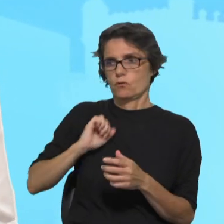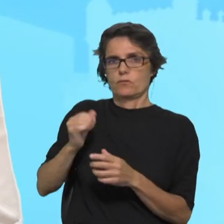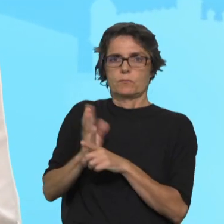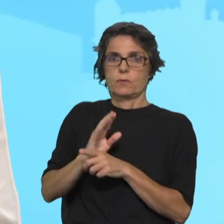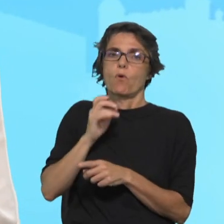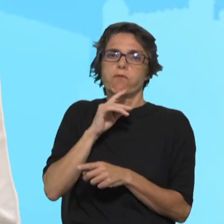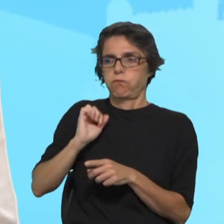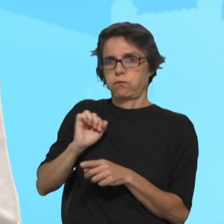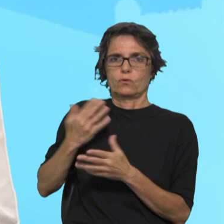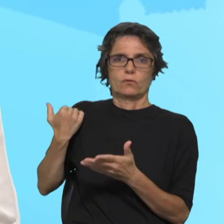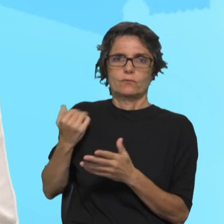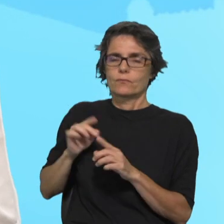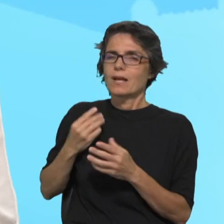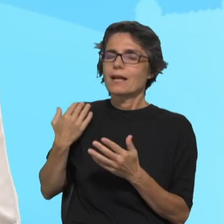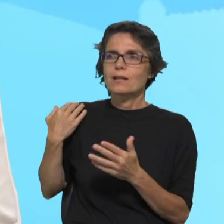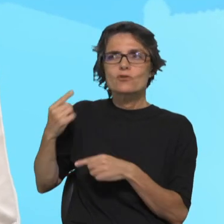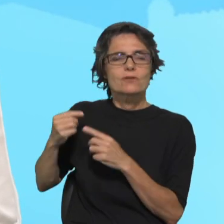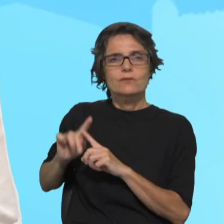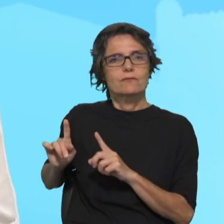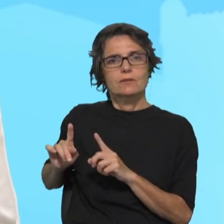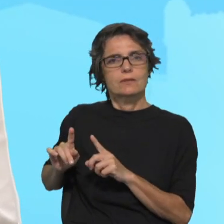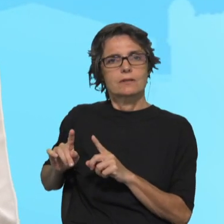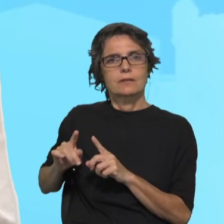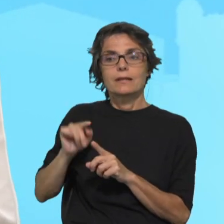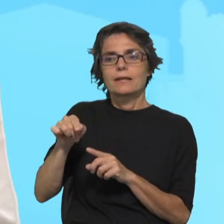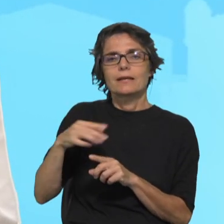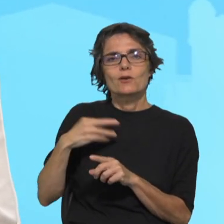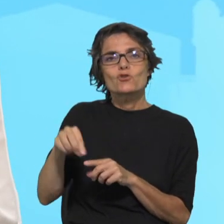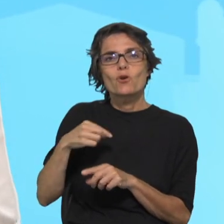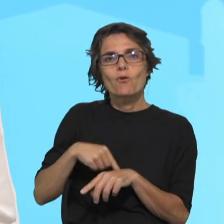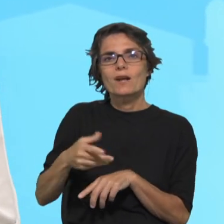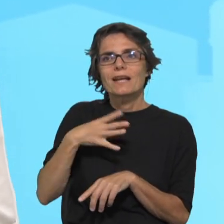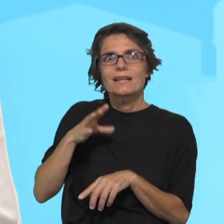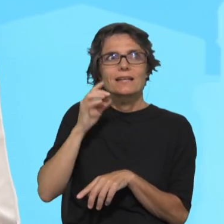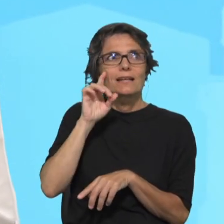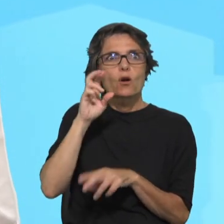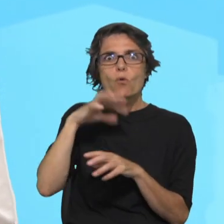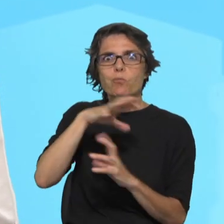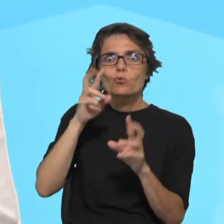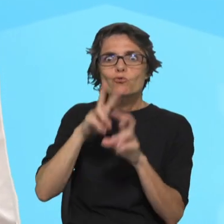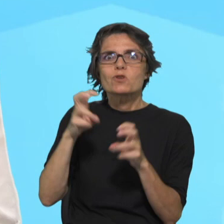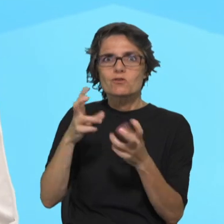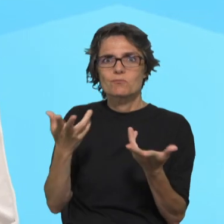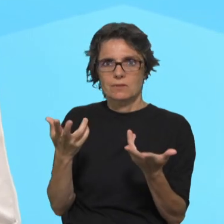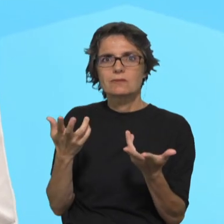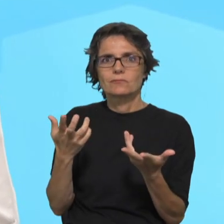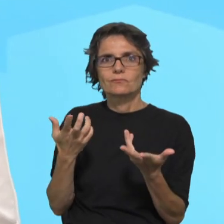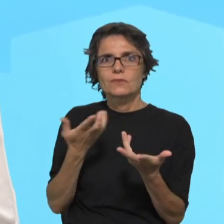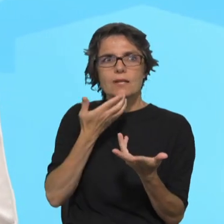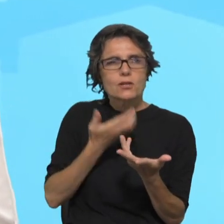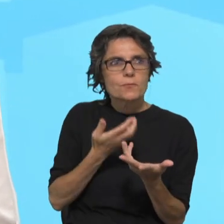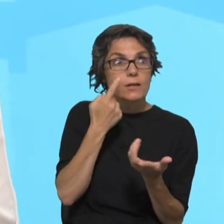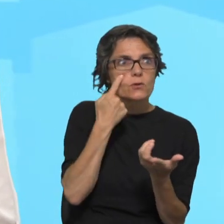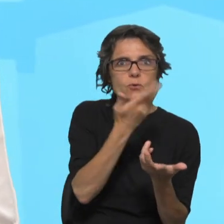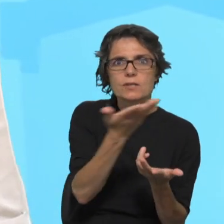avós. A descoberta do mundo, o querer também partilhar e vivenciar outras